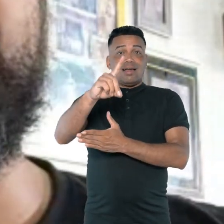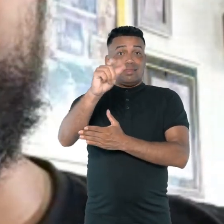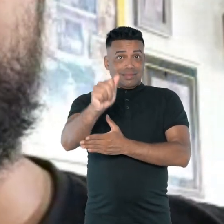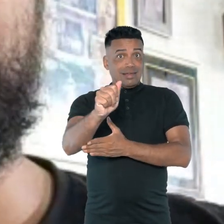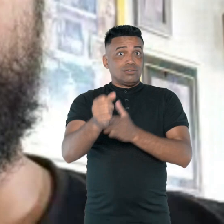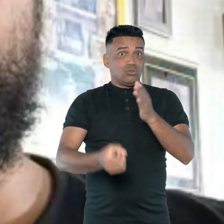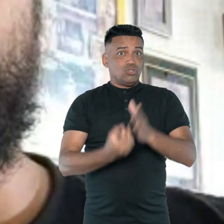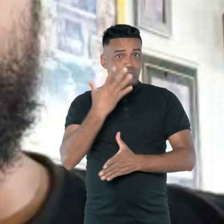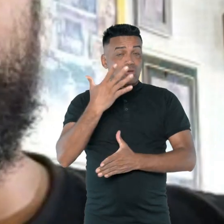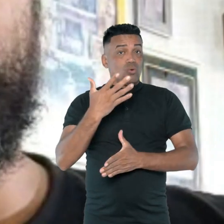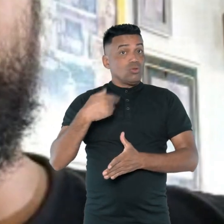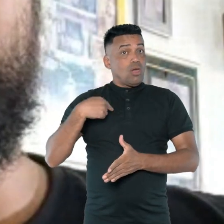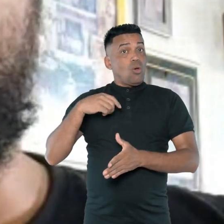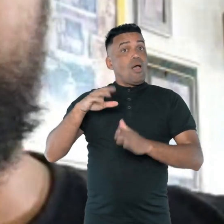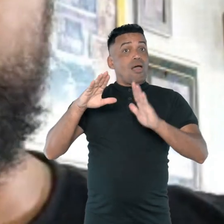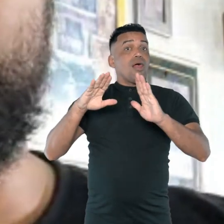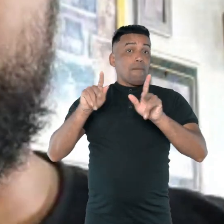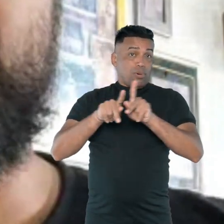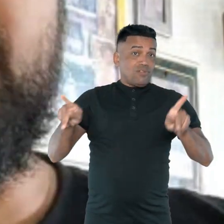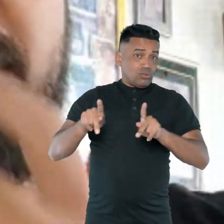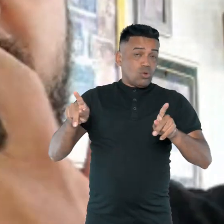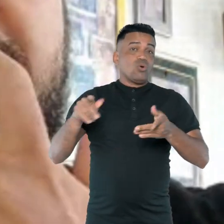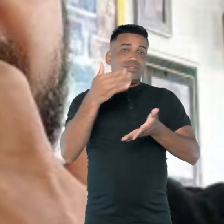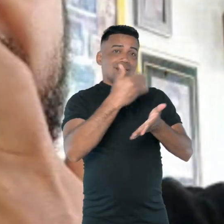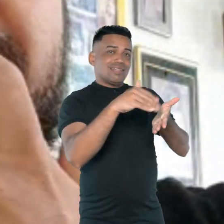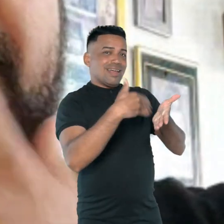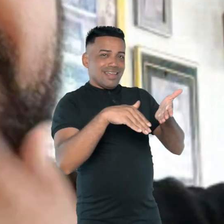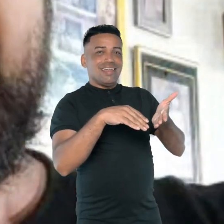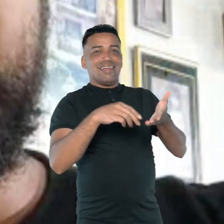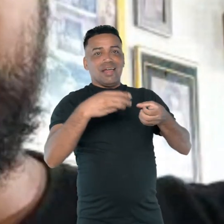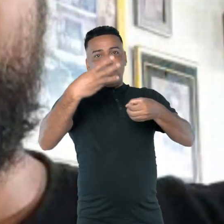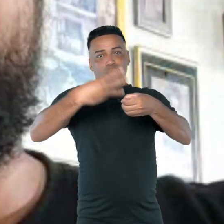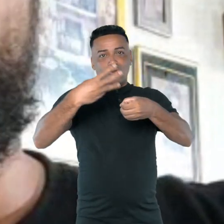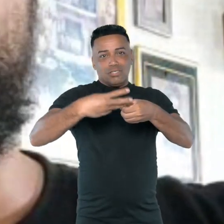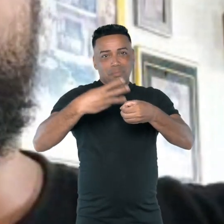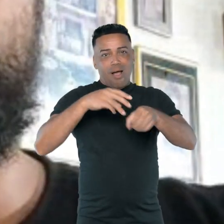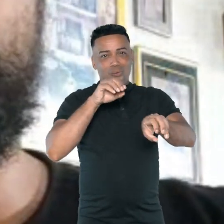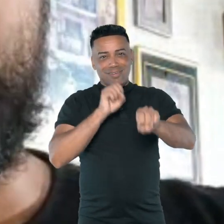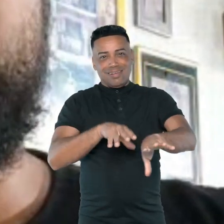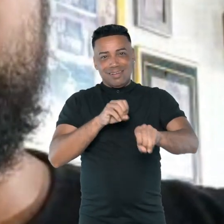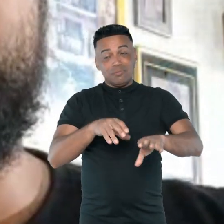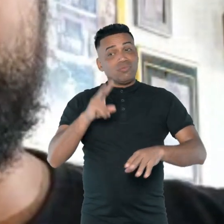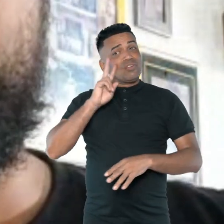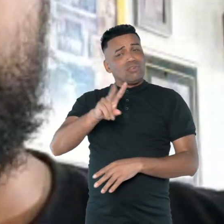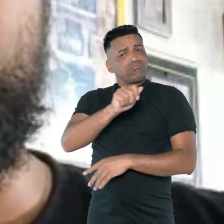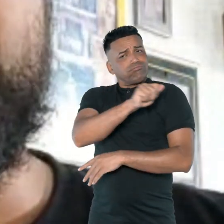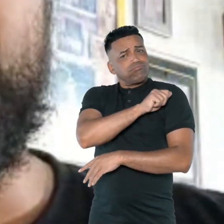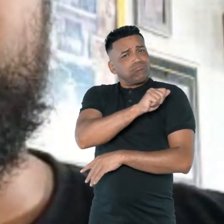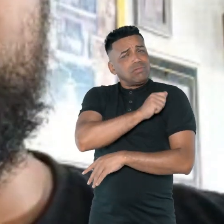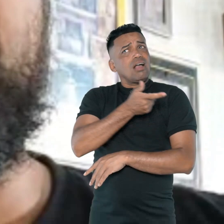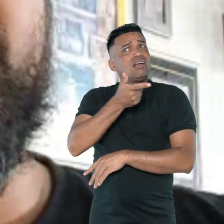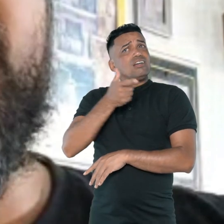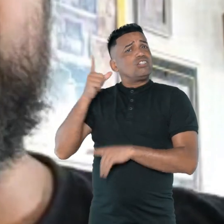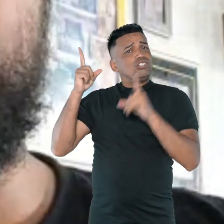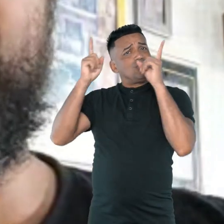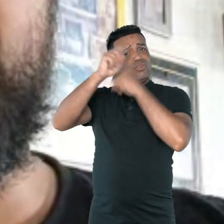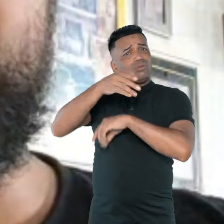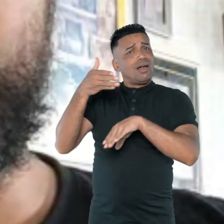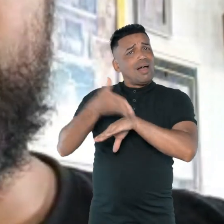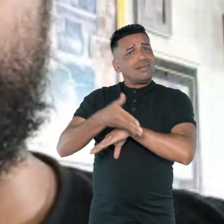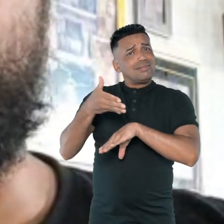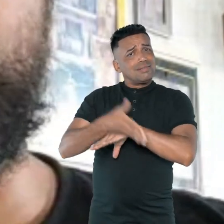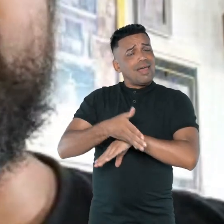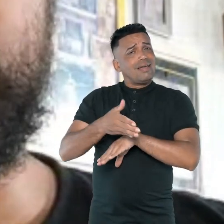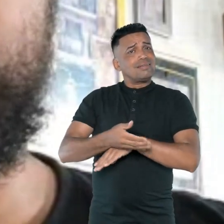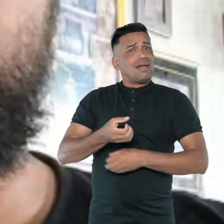de Educação, e eu via os meus alunos ali com dificuldade de acessar a poesia. E eu sempre